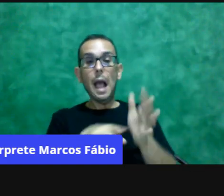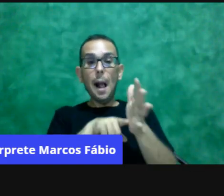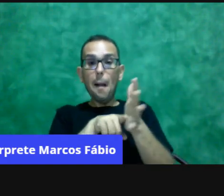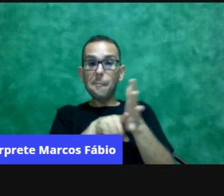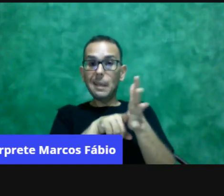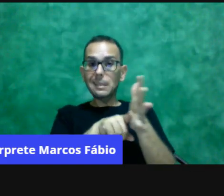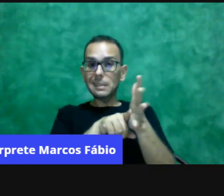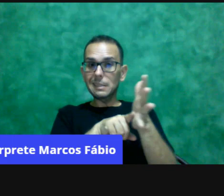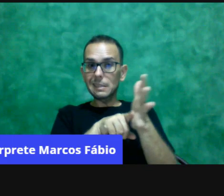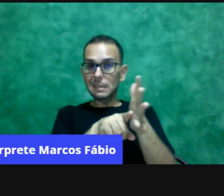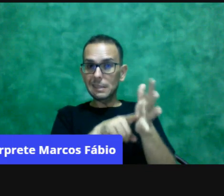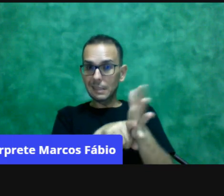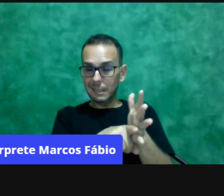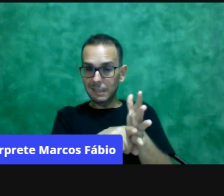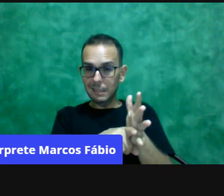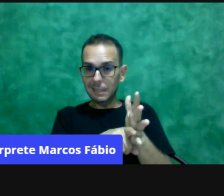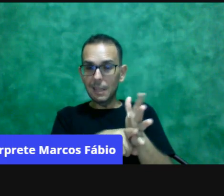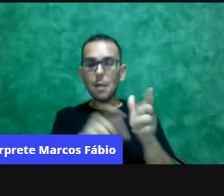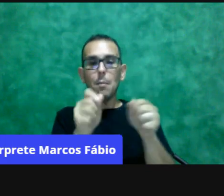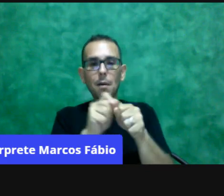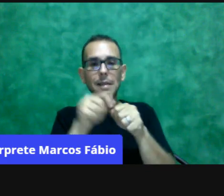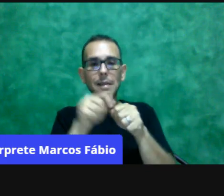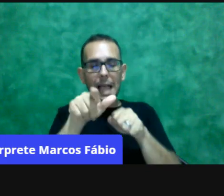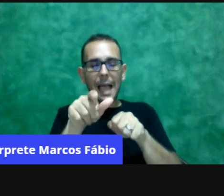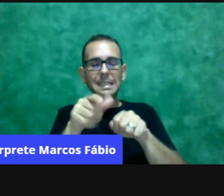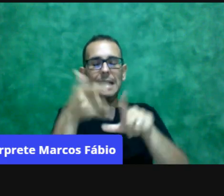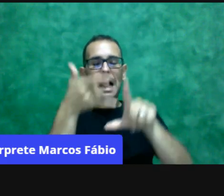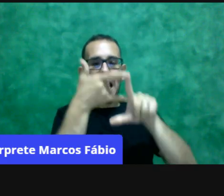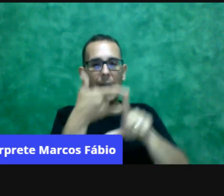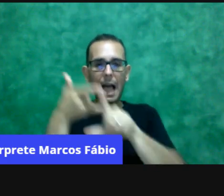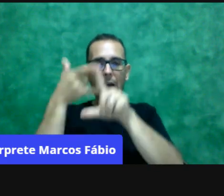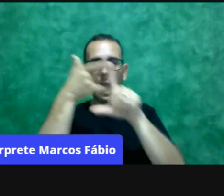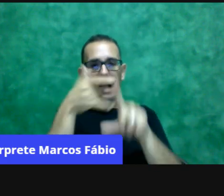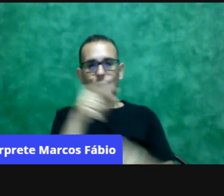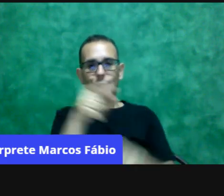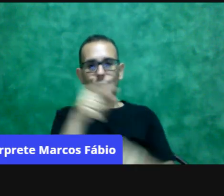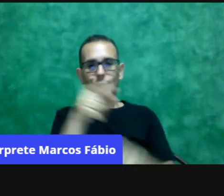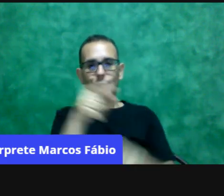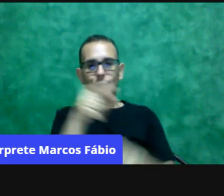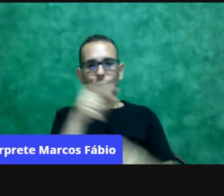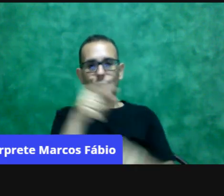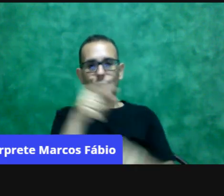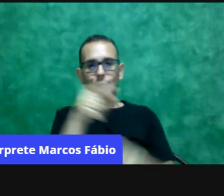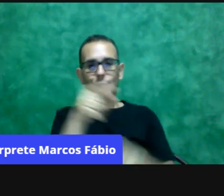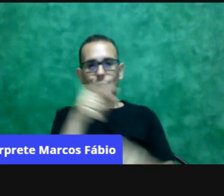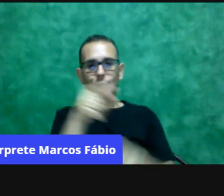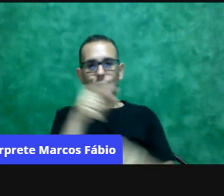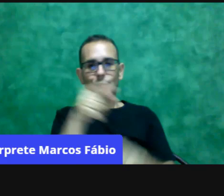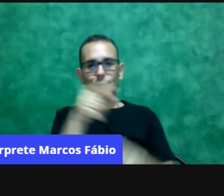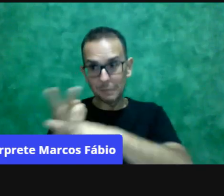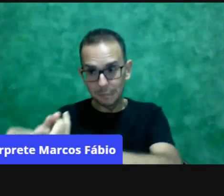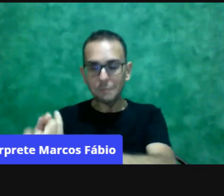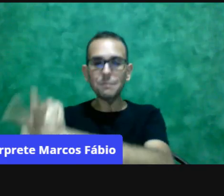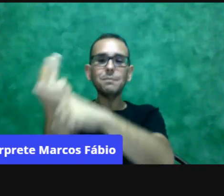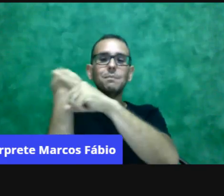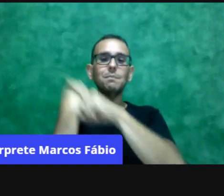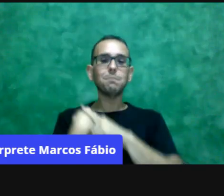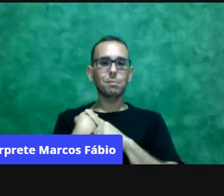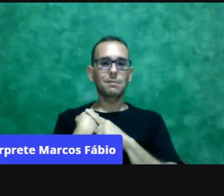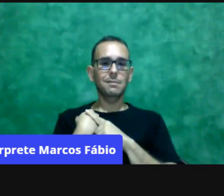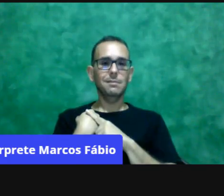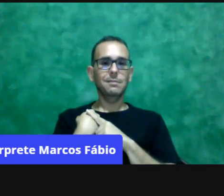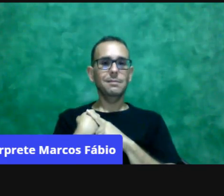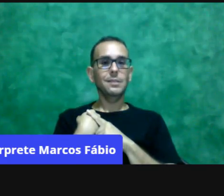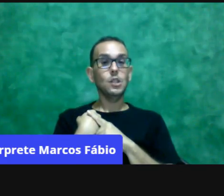pesquisa para fazer essa live para vocês, ela veio de vocês. Vocês foram os maiores objetos de